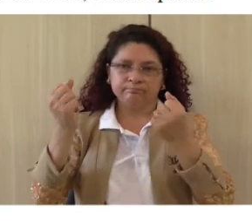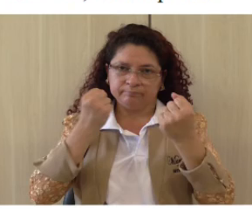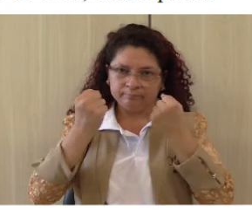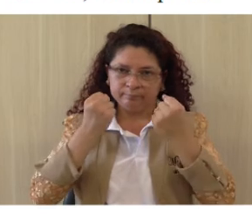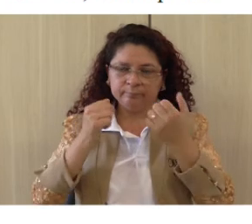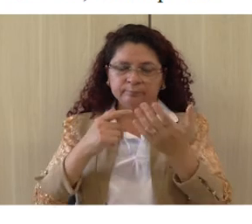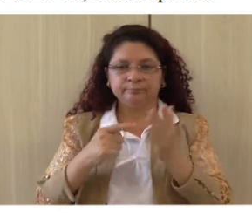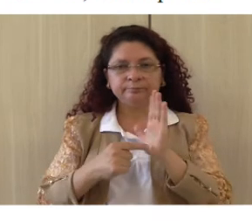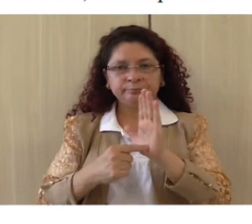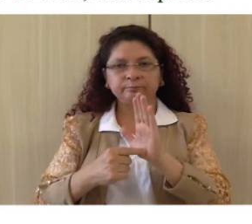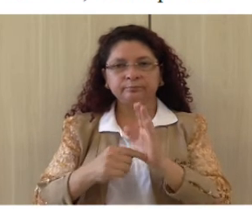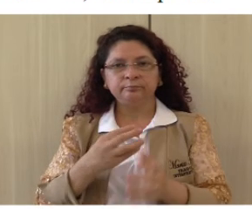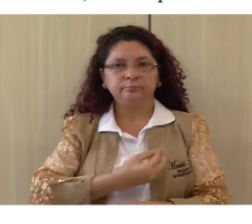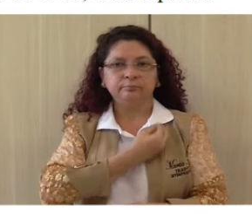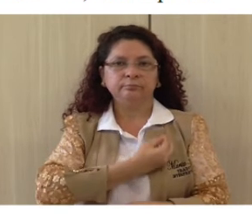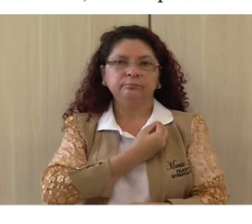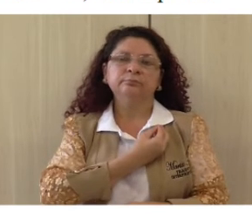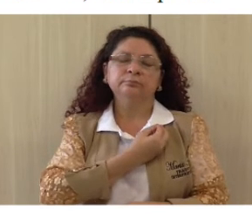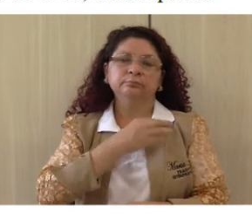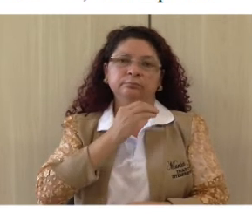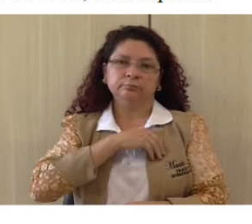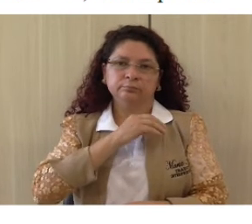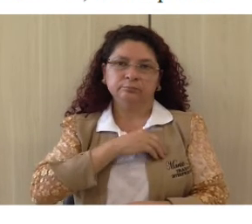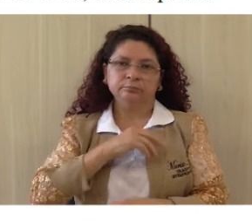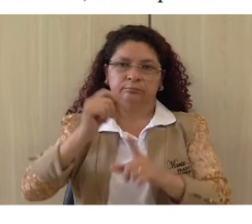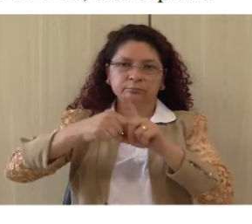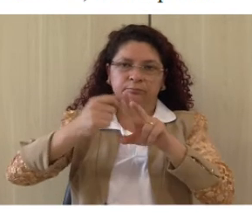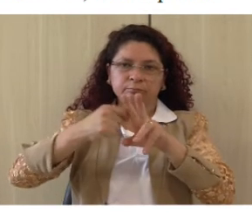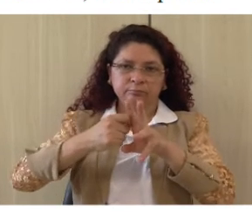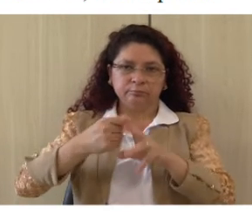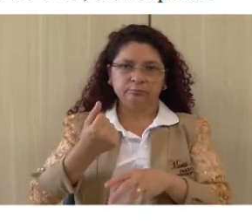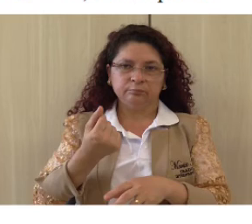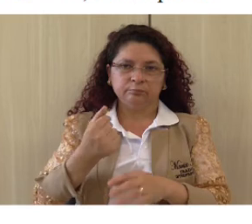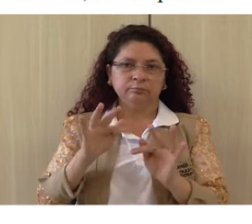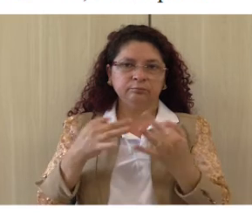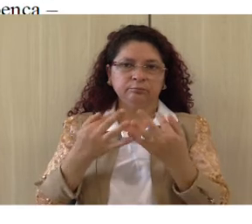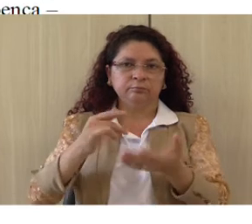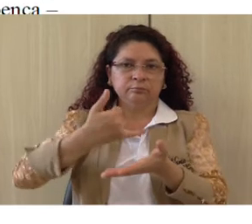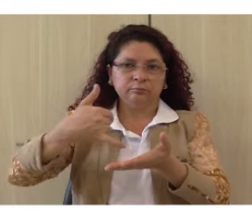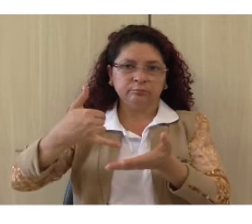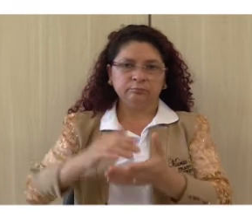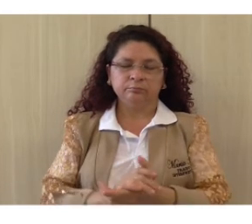comprovação de renda familiar bruta per capita dos últimos 3 meses anteriores à inscrição.